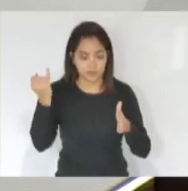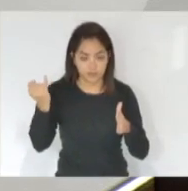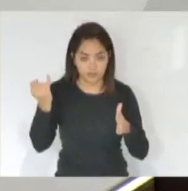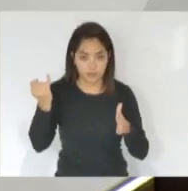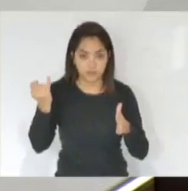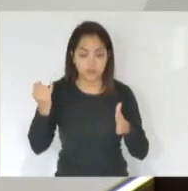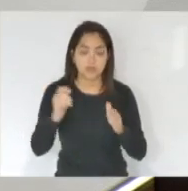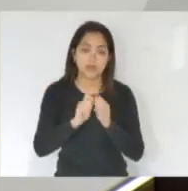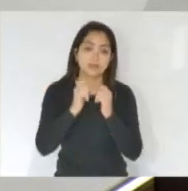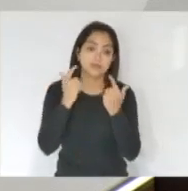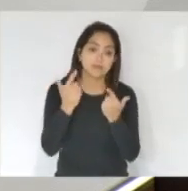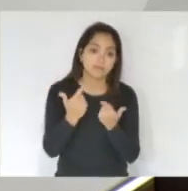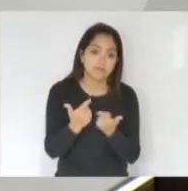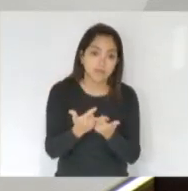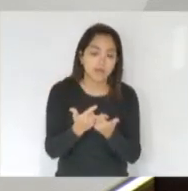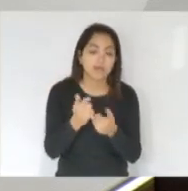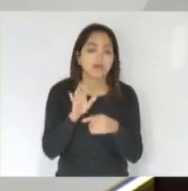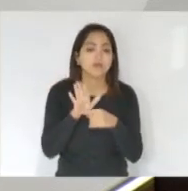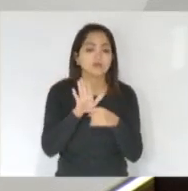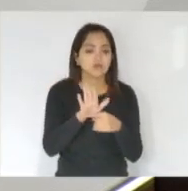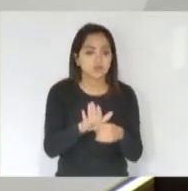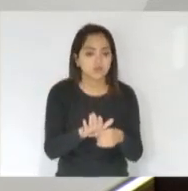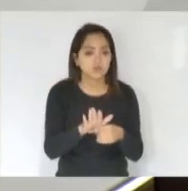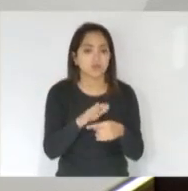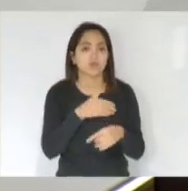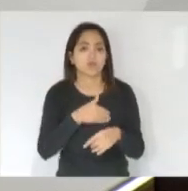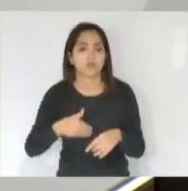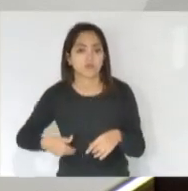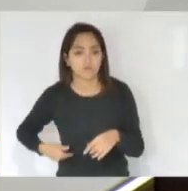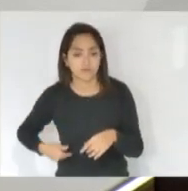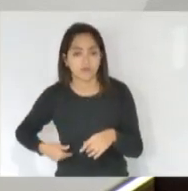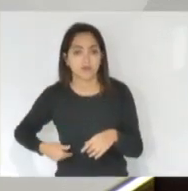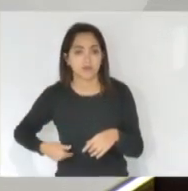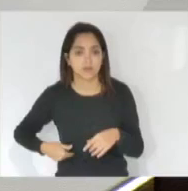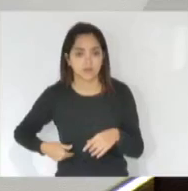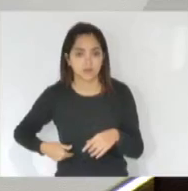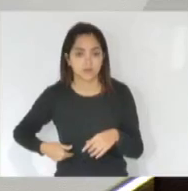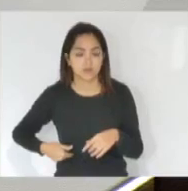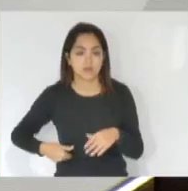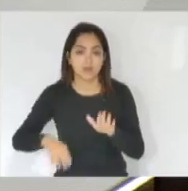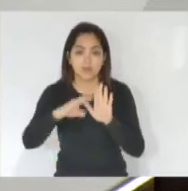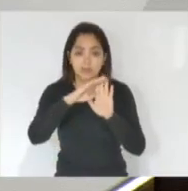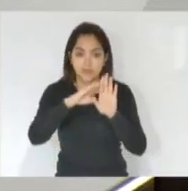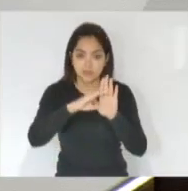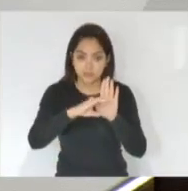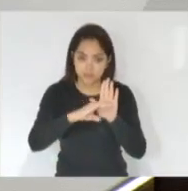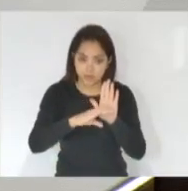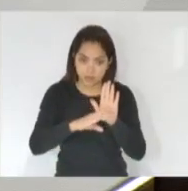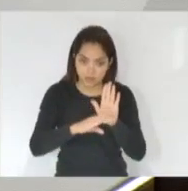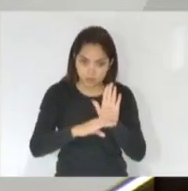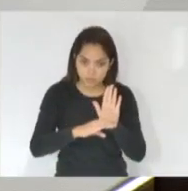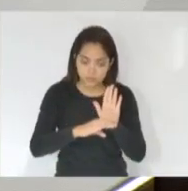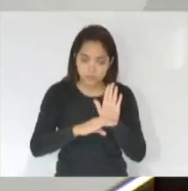Legislativa ajudou o governo do Estado nas pautas que chegaram a essa